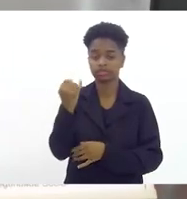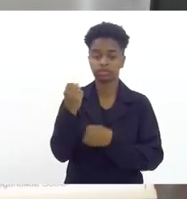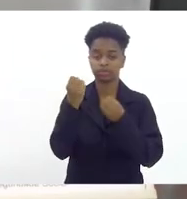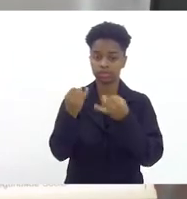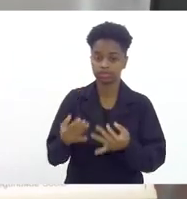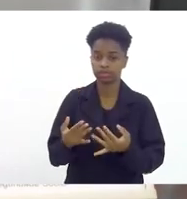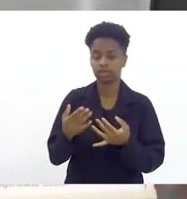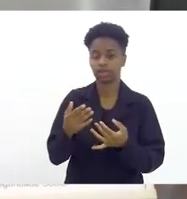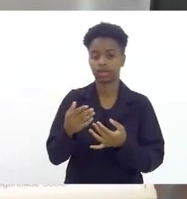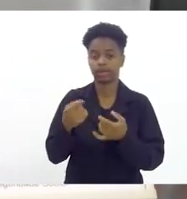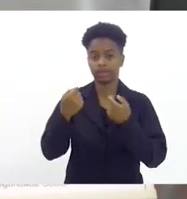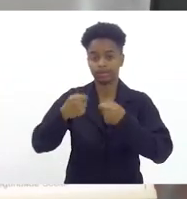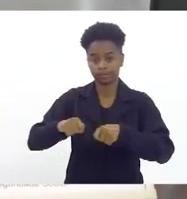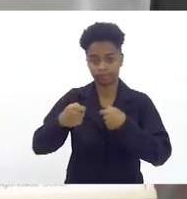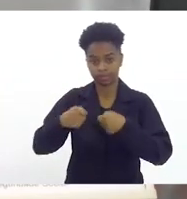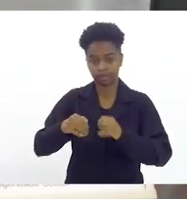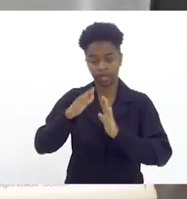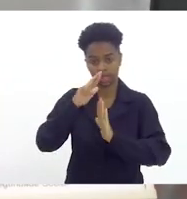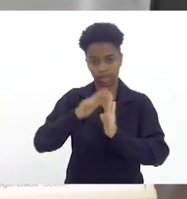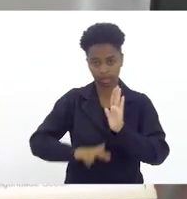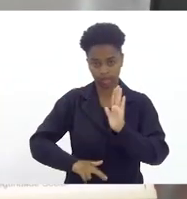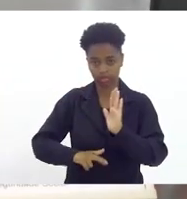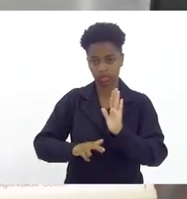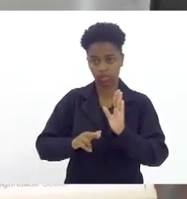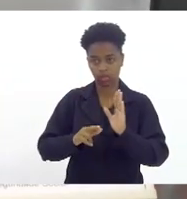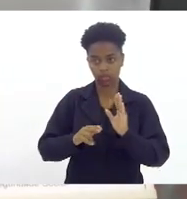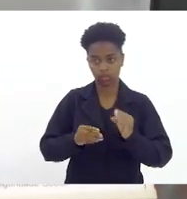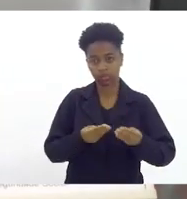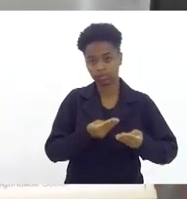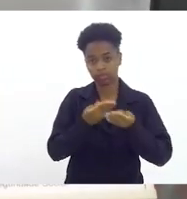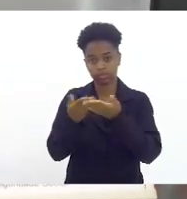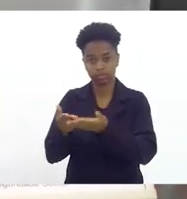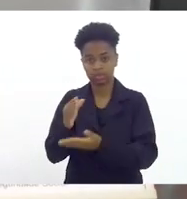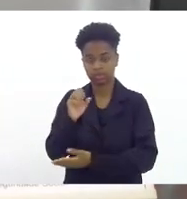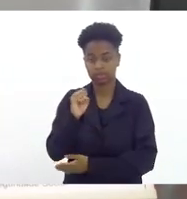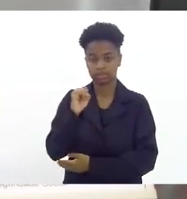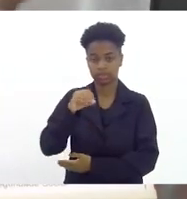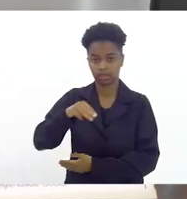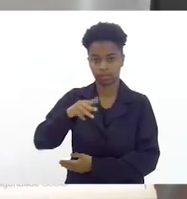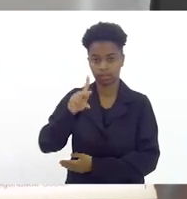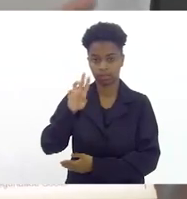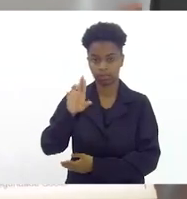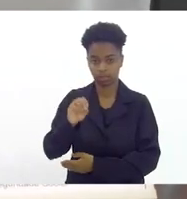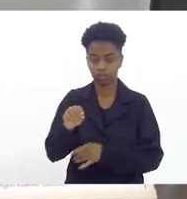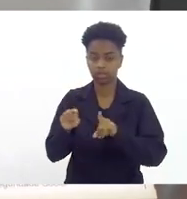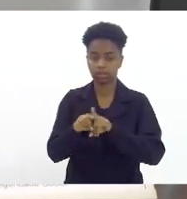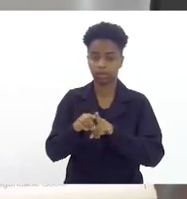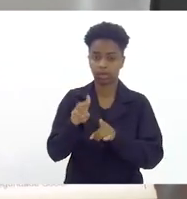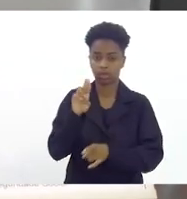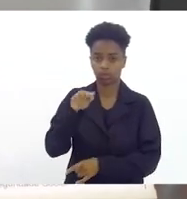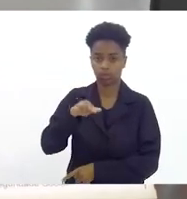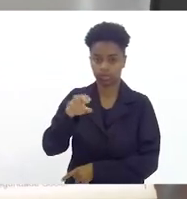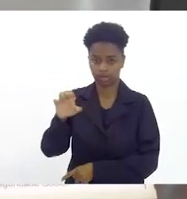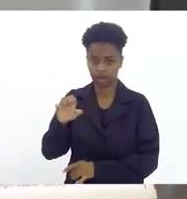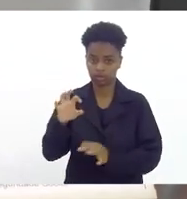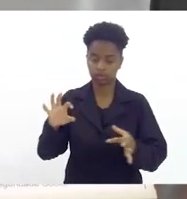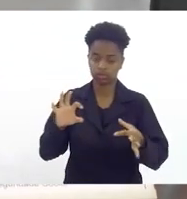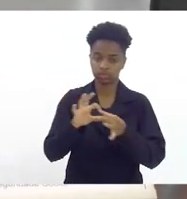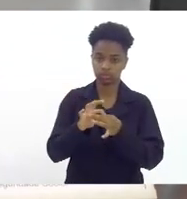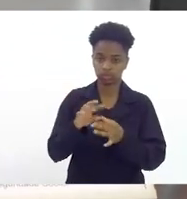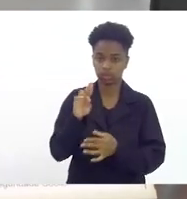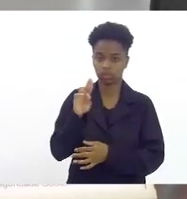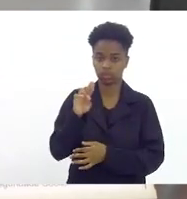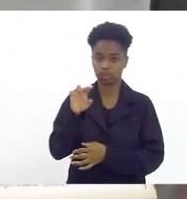recolher um relatório encaminhado pelo Sinpro e pela união nacional dos Estudantes em conjunto com a união